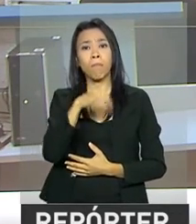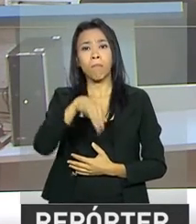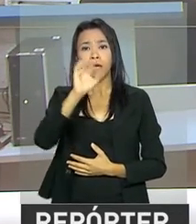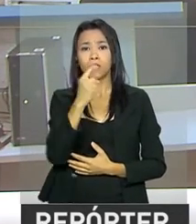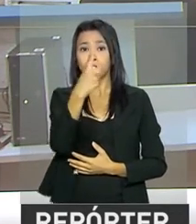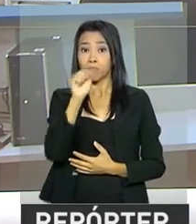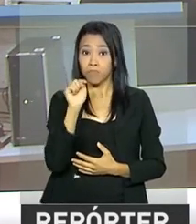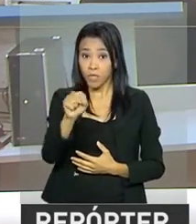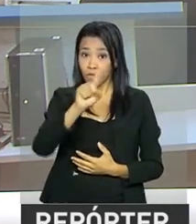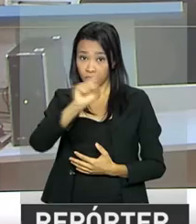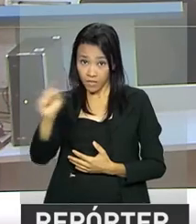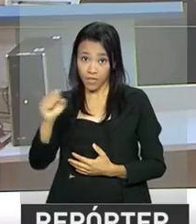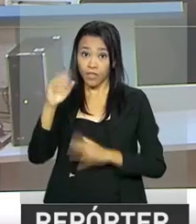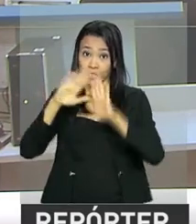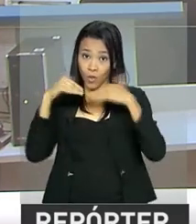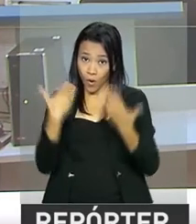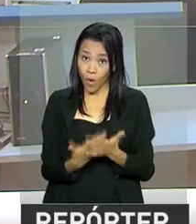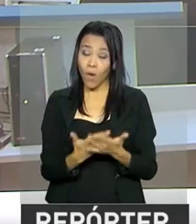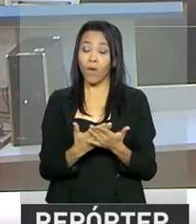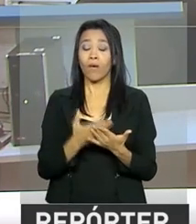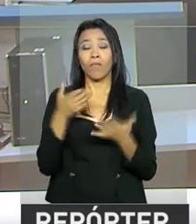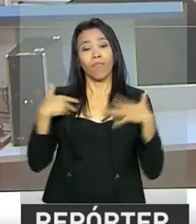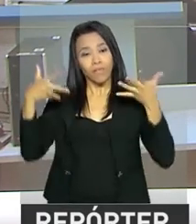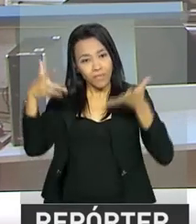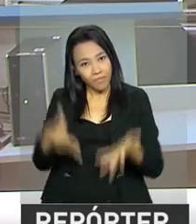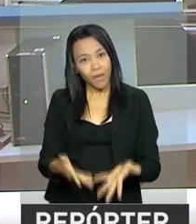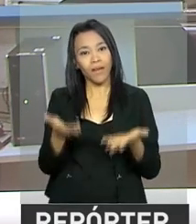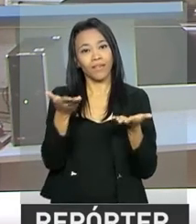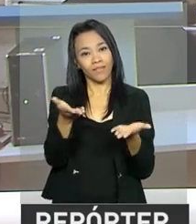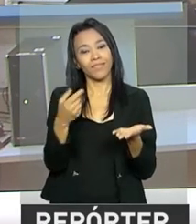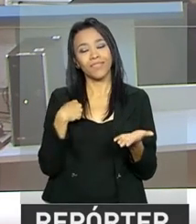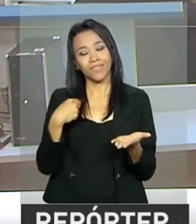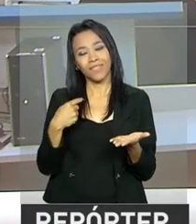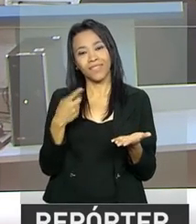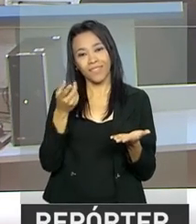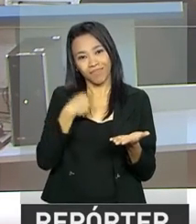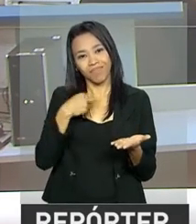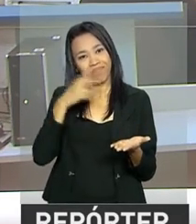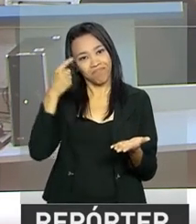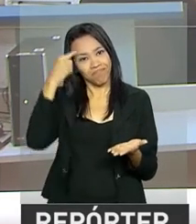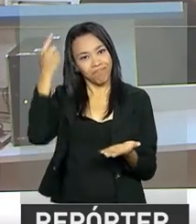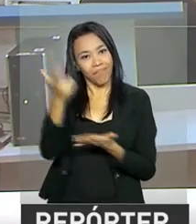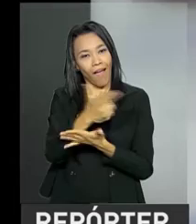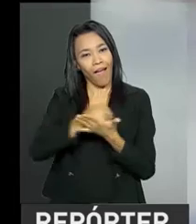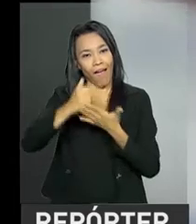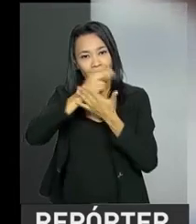concurso promovido pelo Ministério da Educação e deram um recado com muita arte.